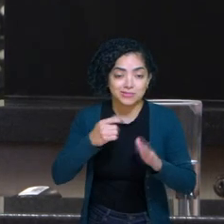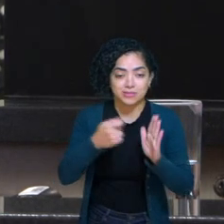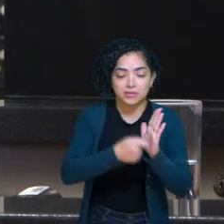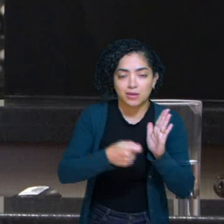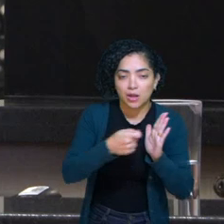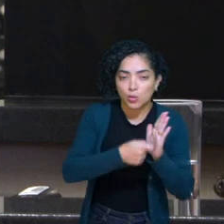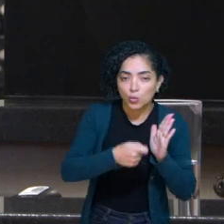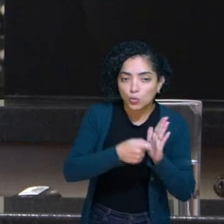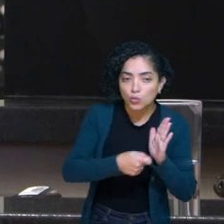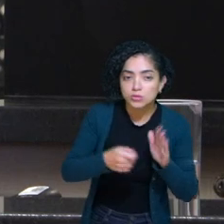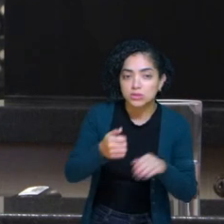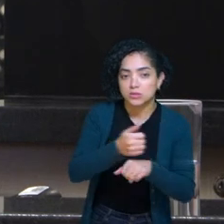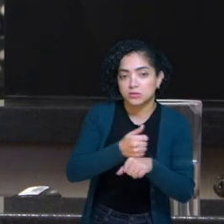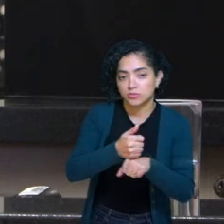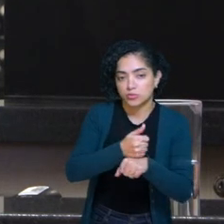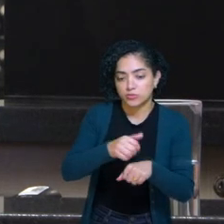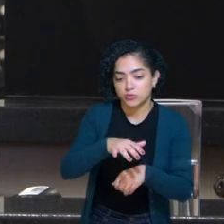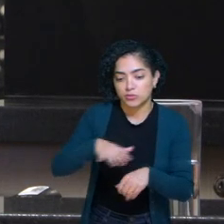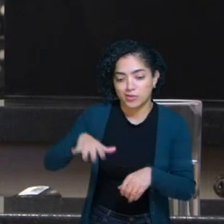tá